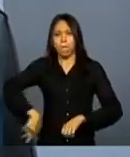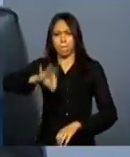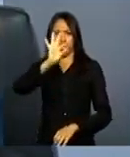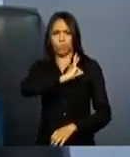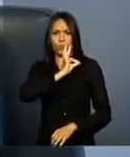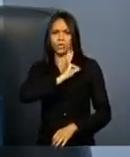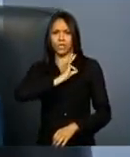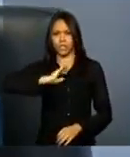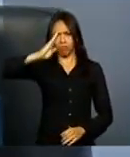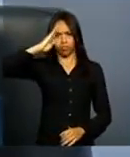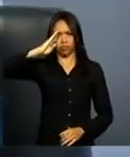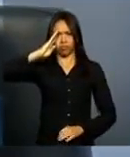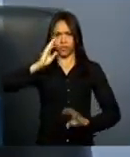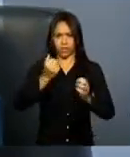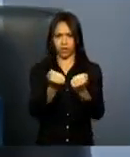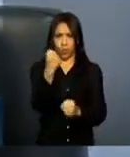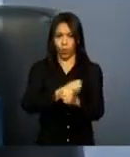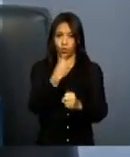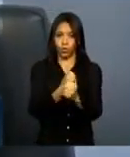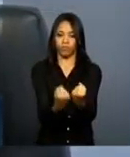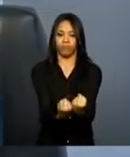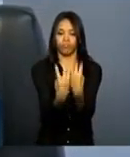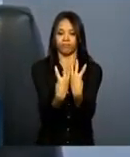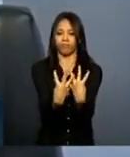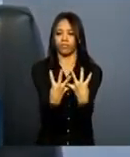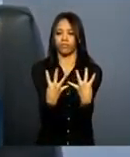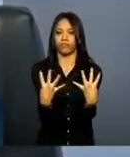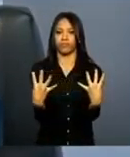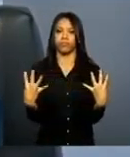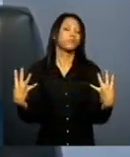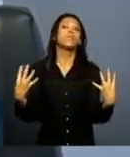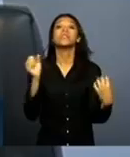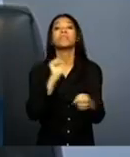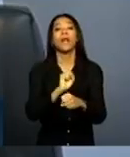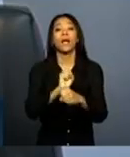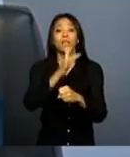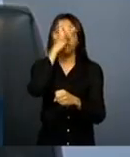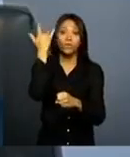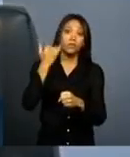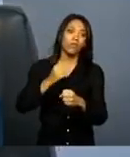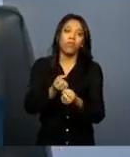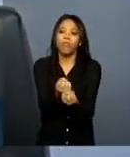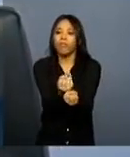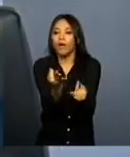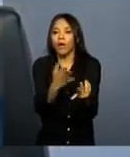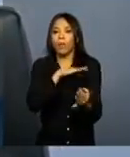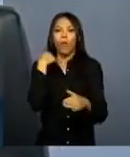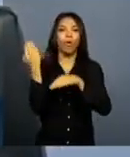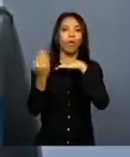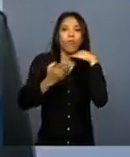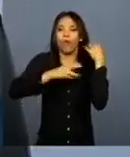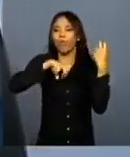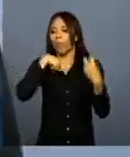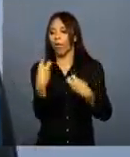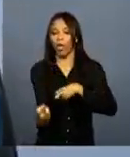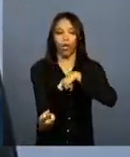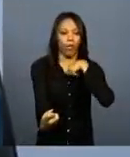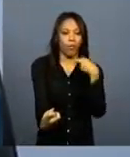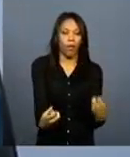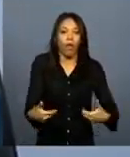policiamento em volta dessa cerca e esperaram as pessoas morrer. Morreram milhares de pessoas de fome e de sede. Quer dizer, se